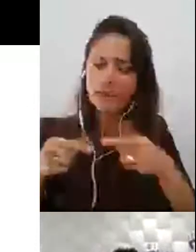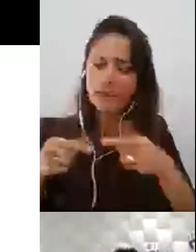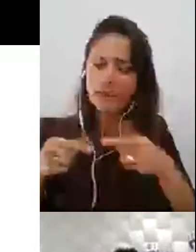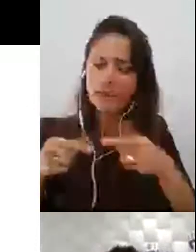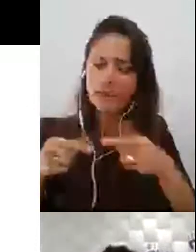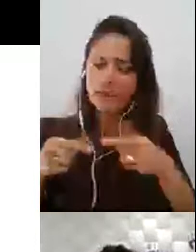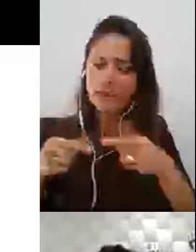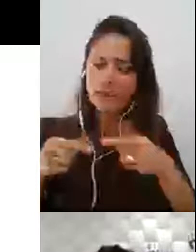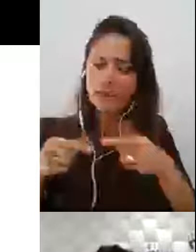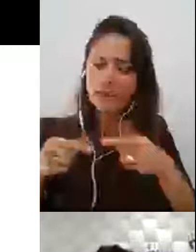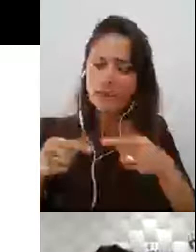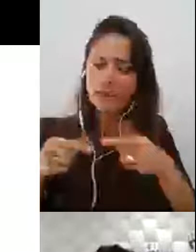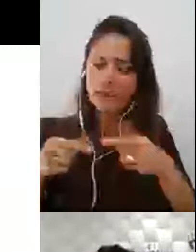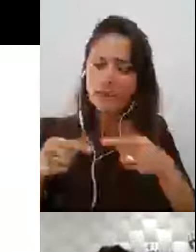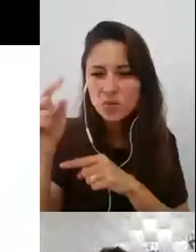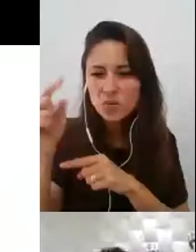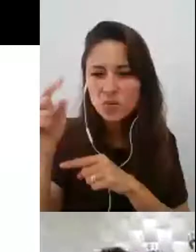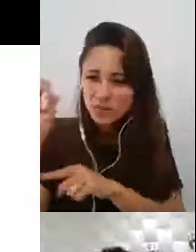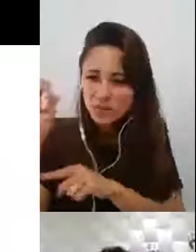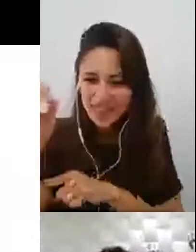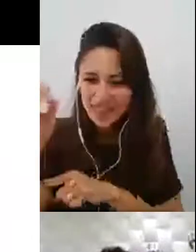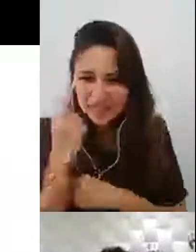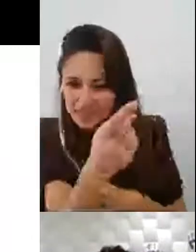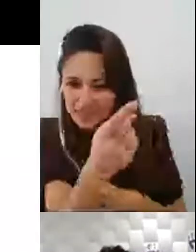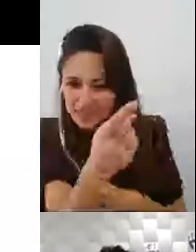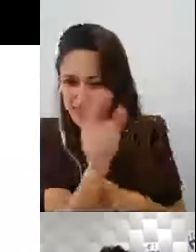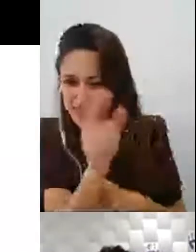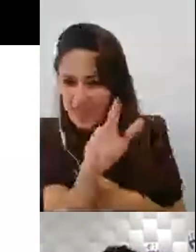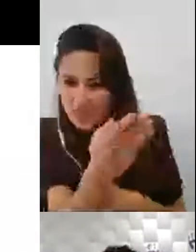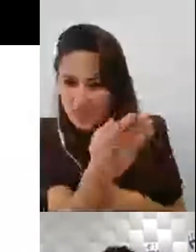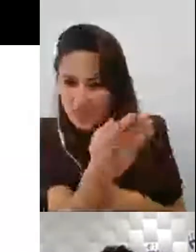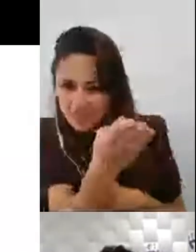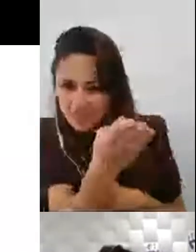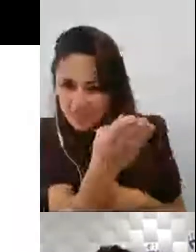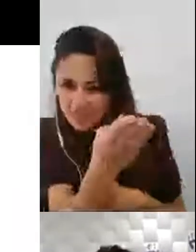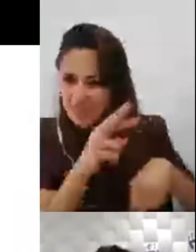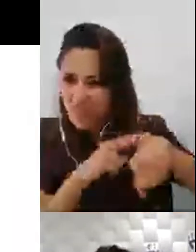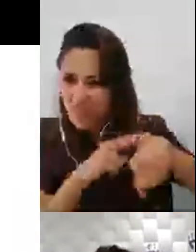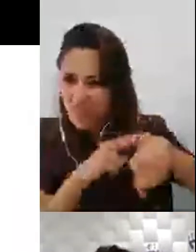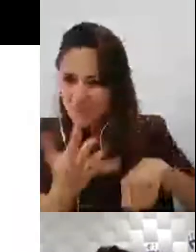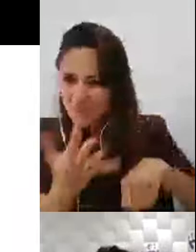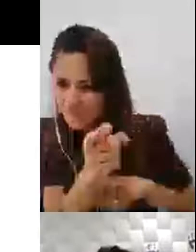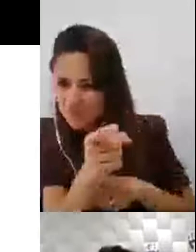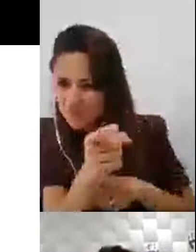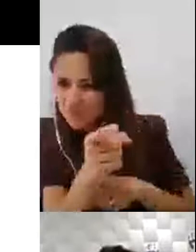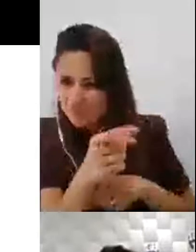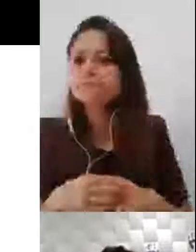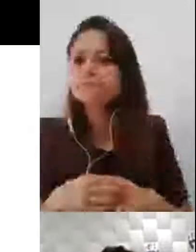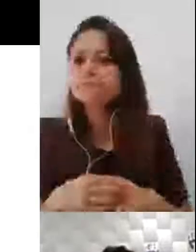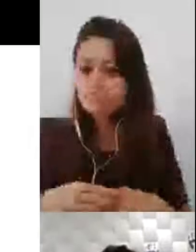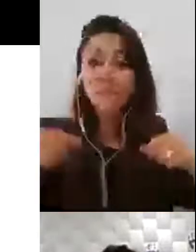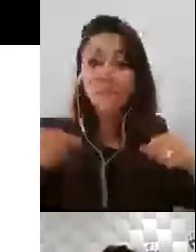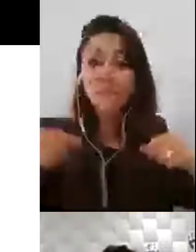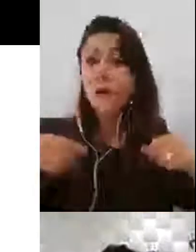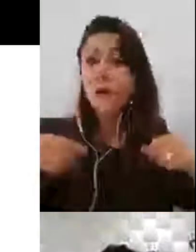segunda onda, que vem a indústria 2.0, que tem uma produção em massa, a caracterização já